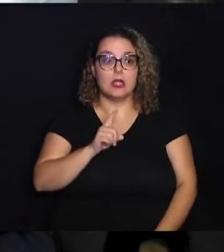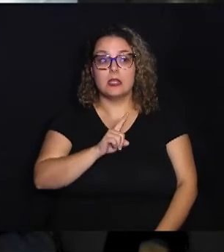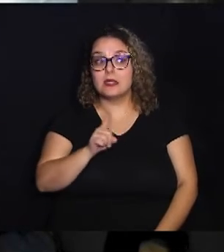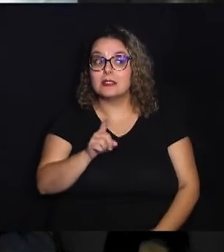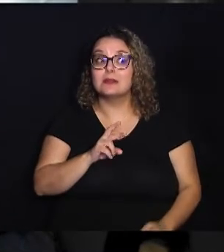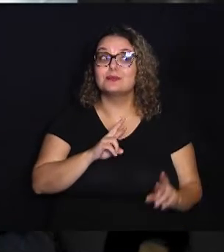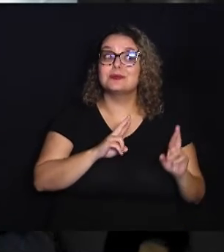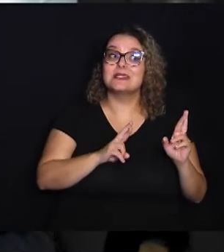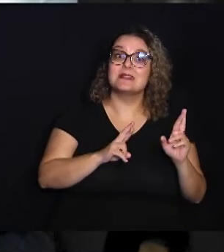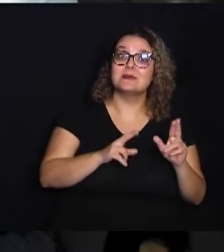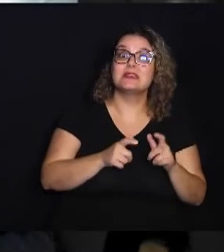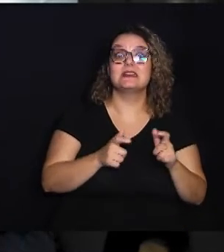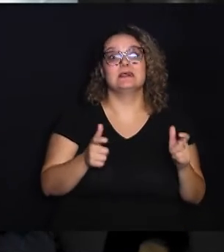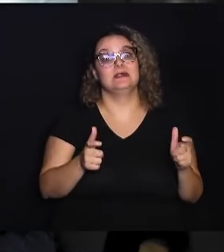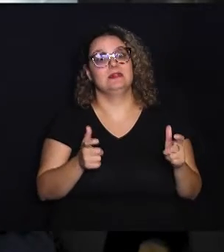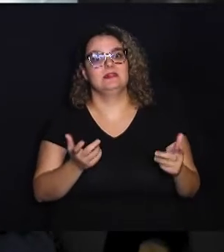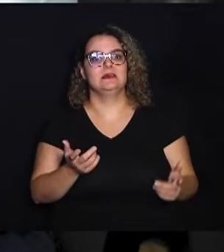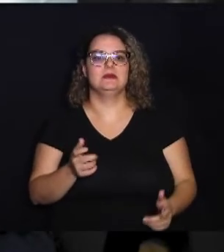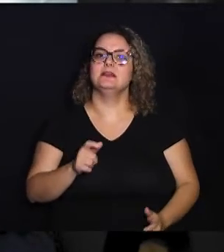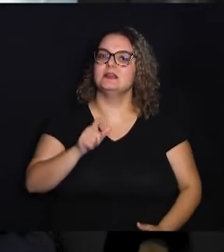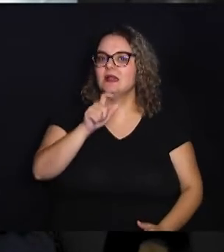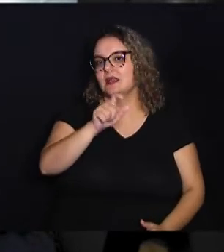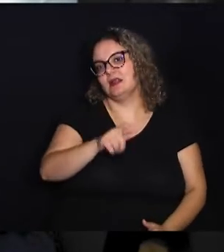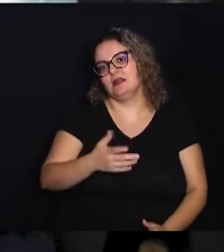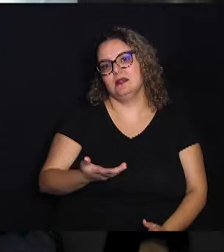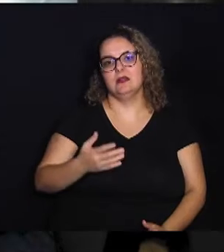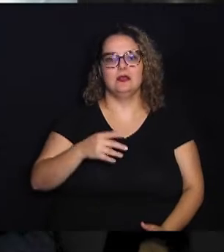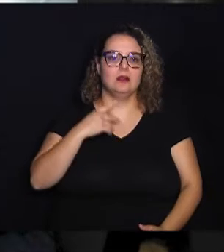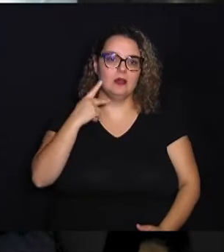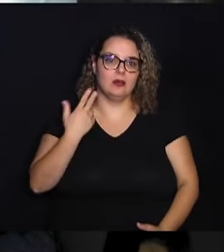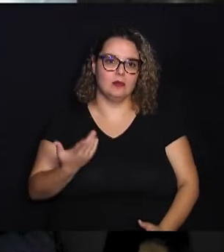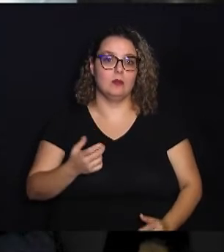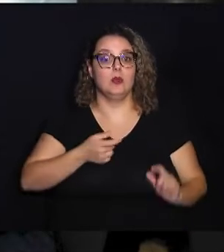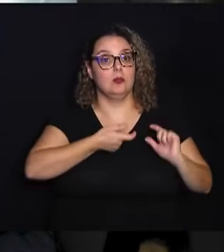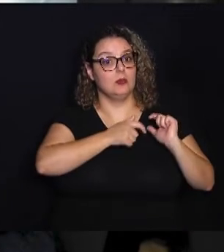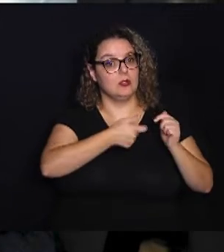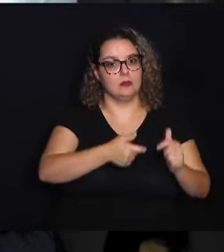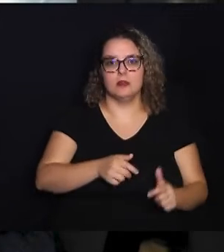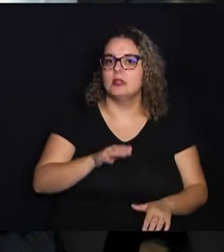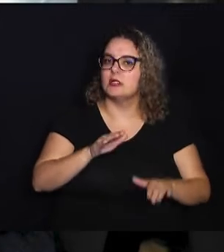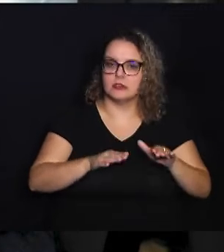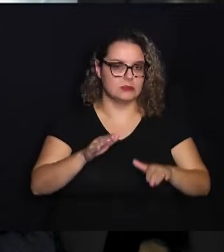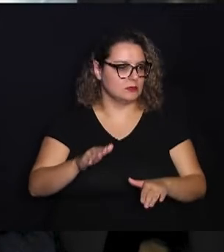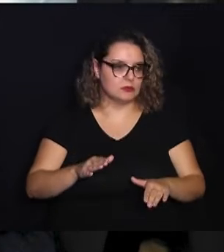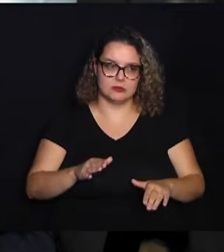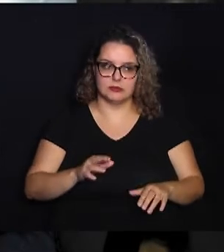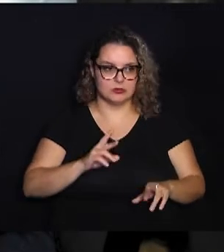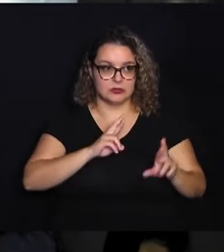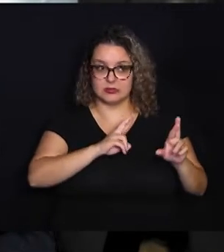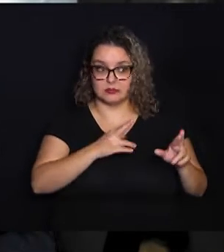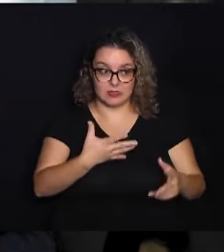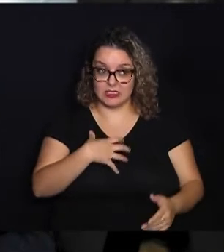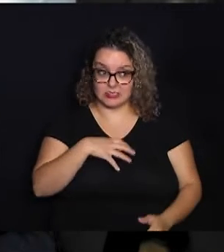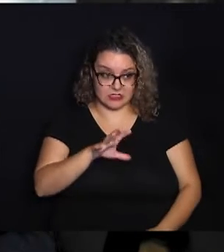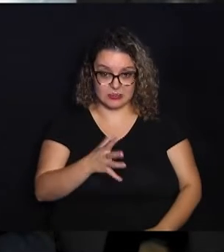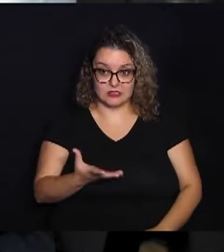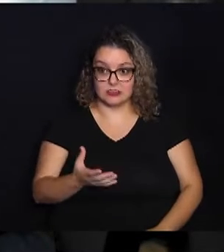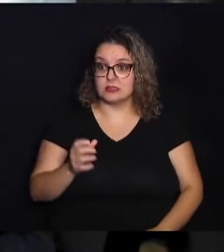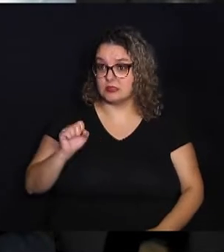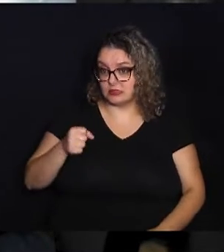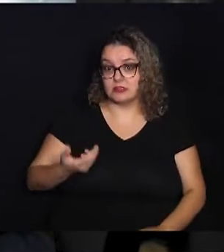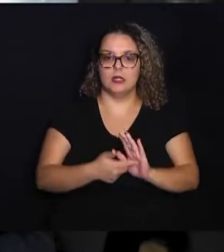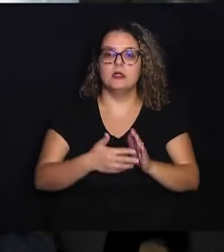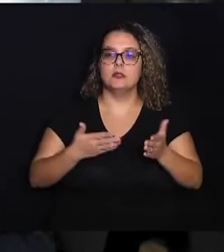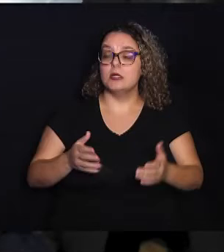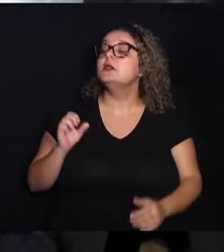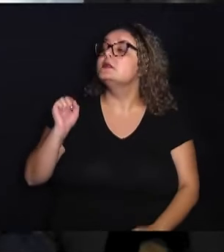espera muito. Às vezes fala, aquele político é um conservador, e nem sempre se espera isso. Sim, né? Nesse sentido que eu